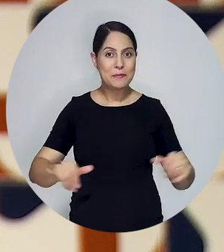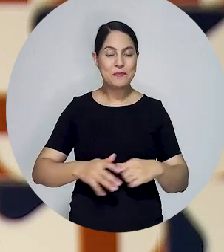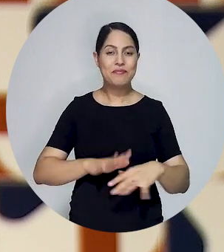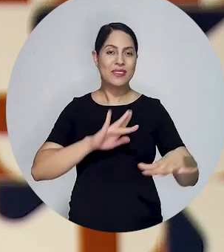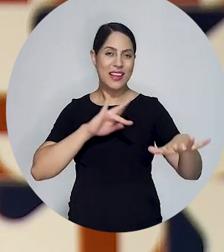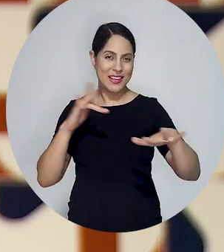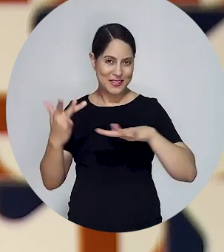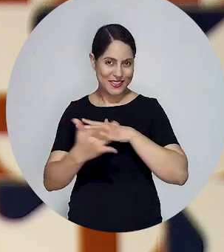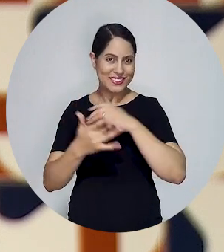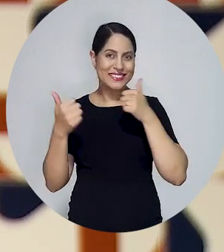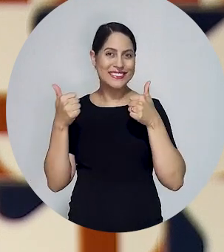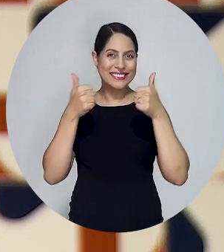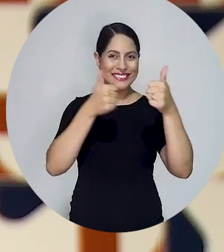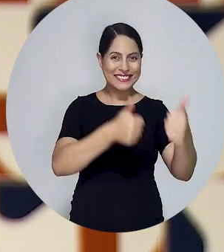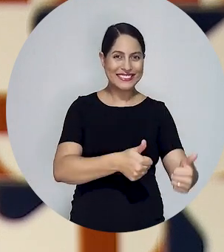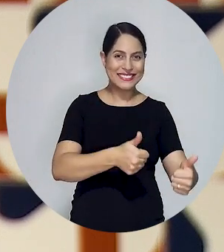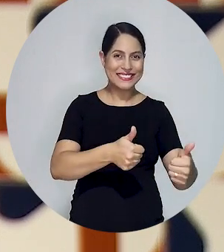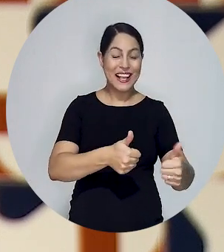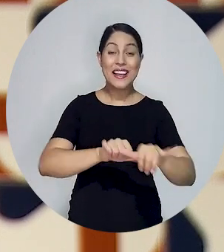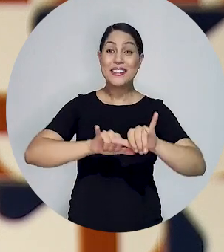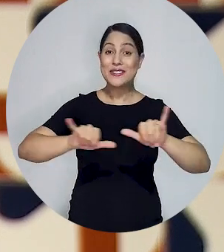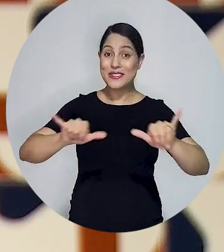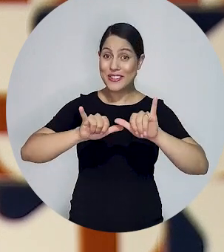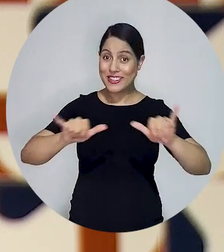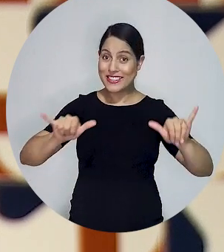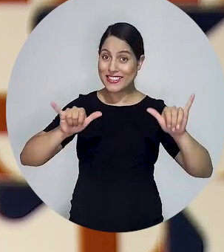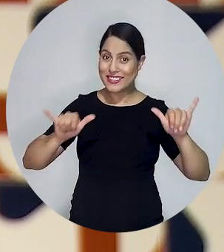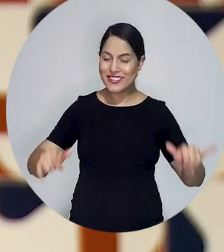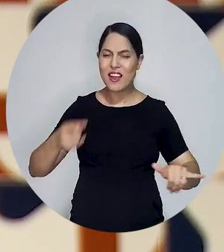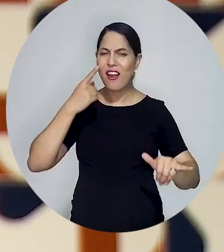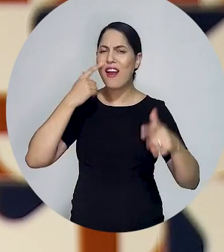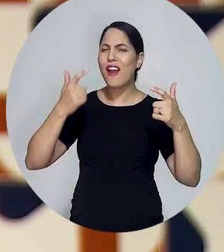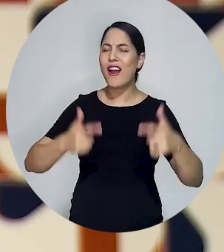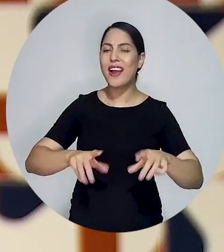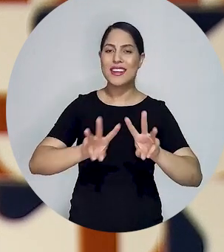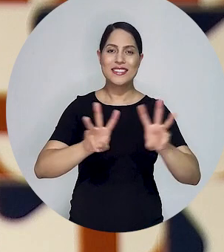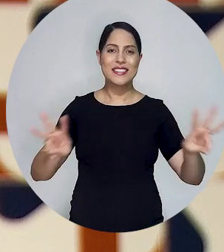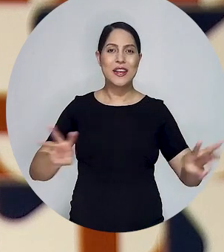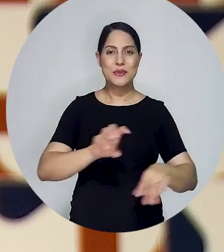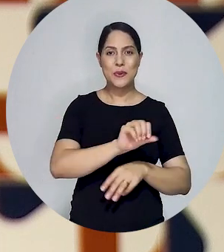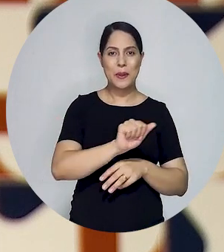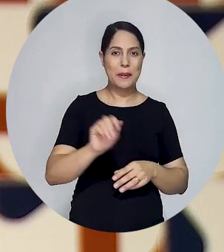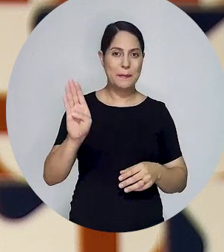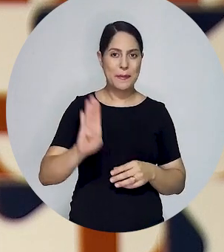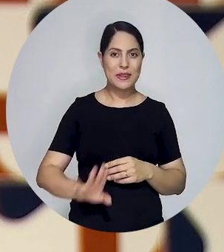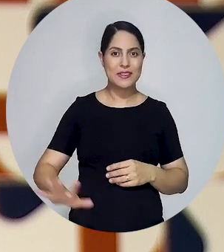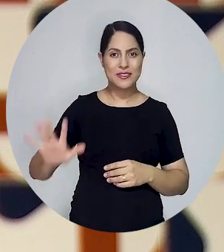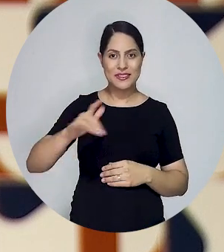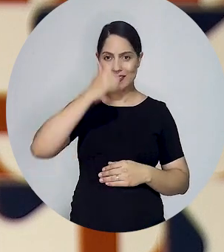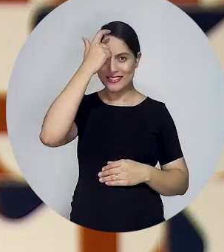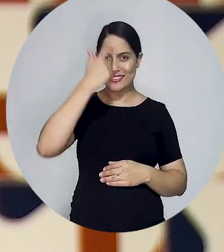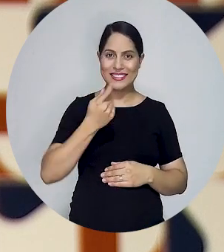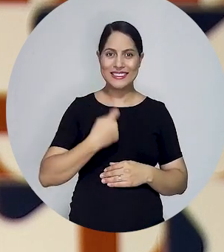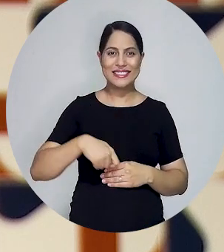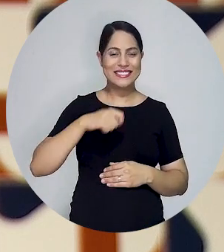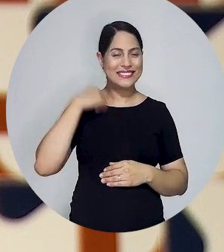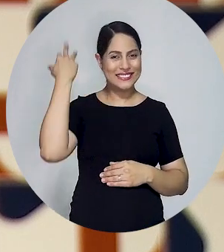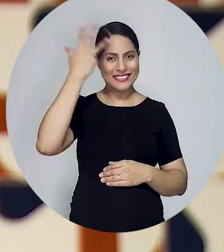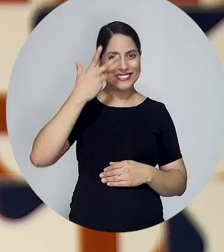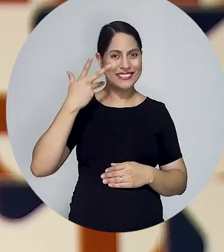Não deixe de seguir também as nossas redes sociais e conferir as principais notícias no site da OAB Nacional. Eu